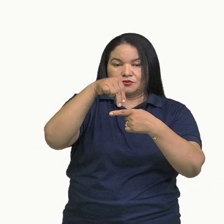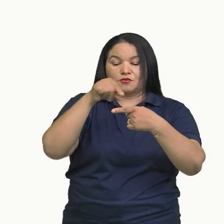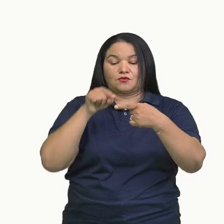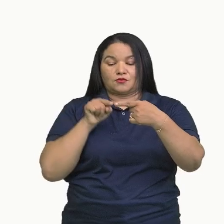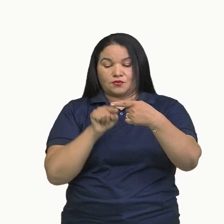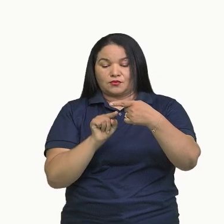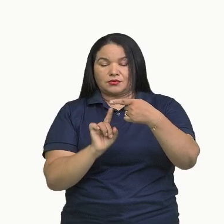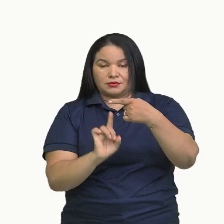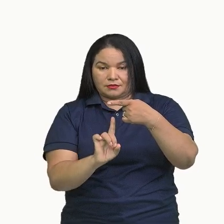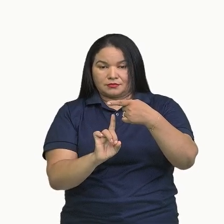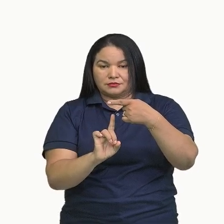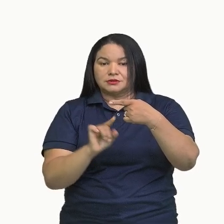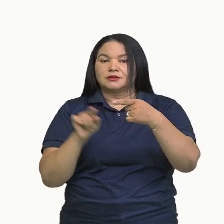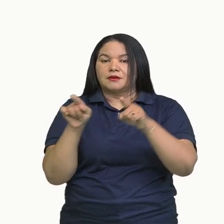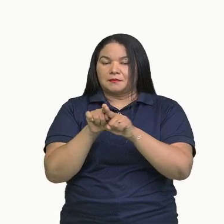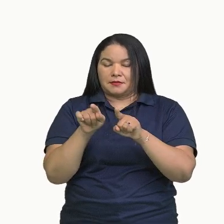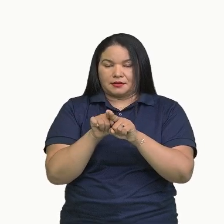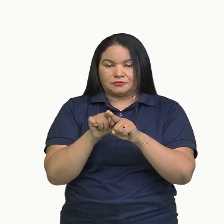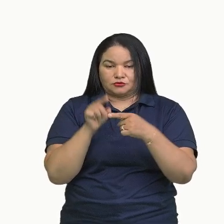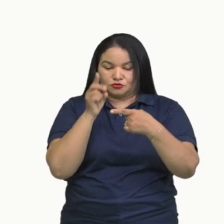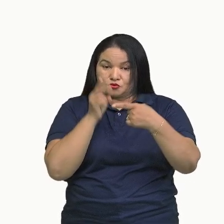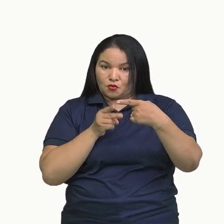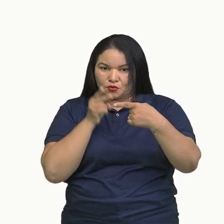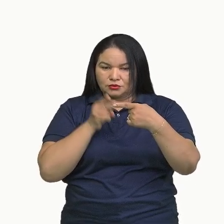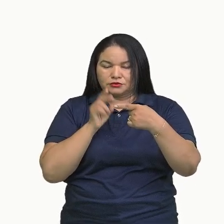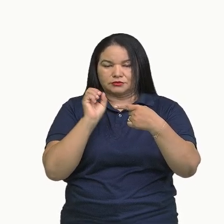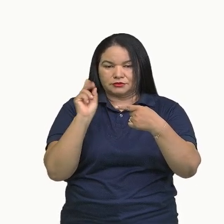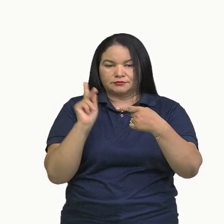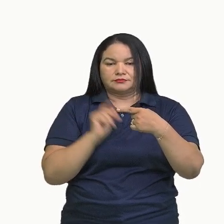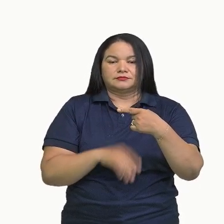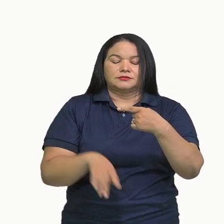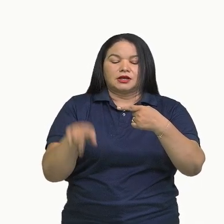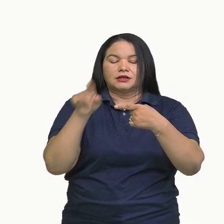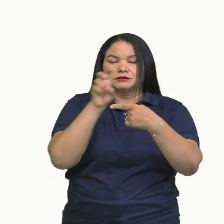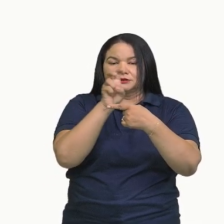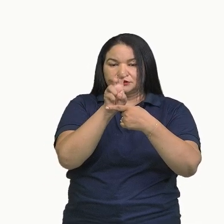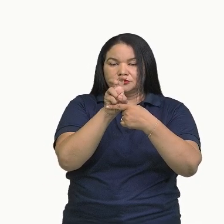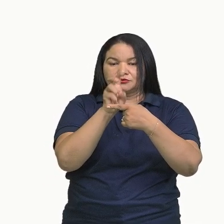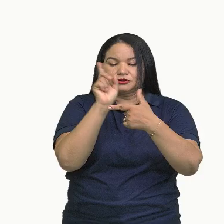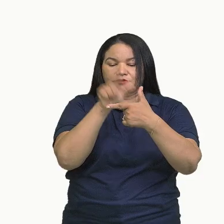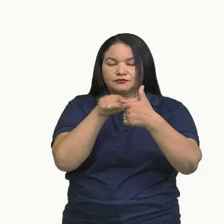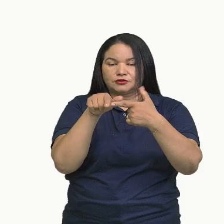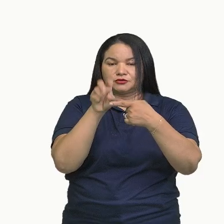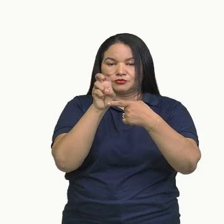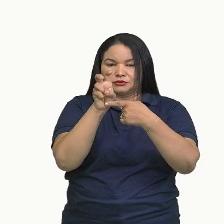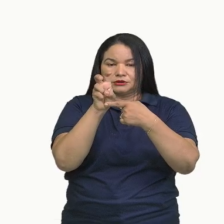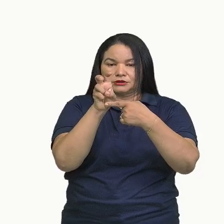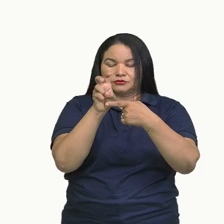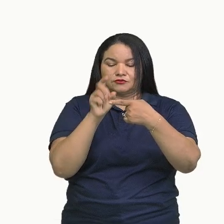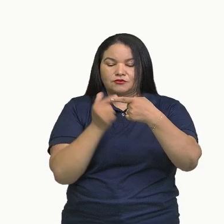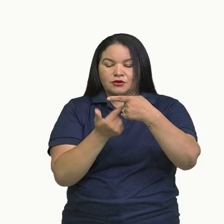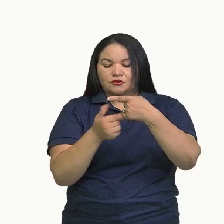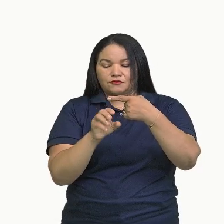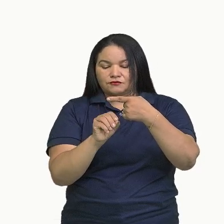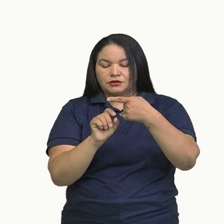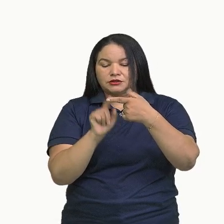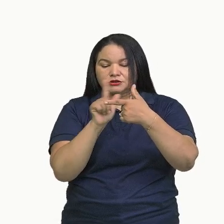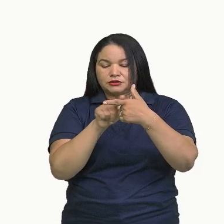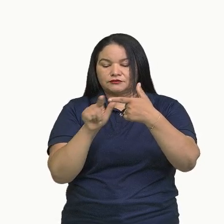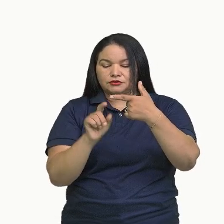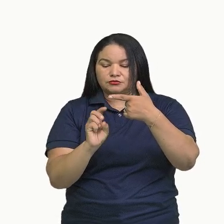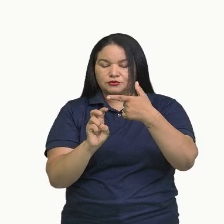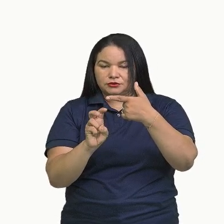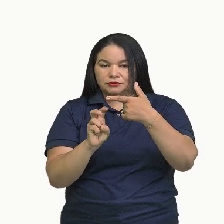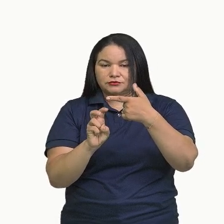no denominador. 5 e o 20 dá para continuar dividindo aí por 5. 5 dividido